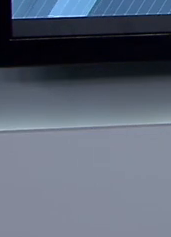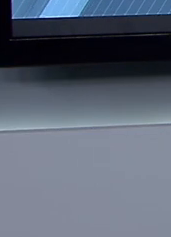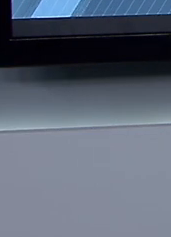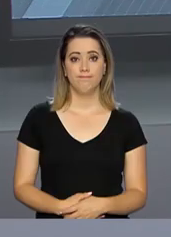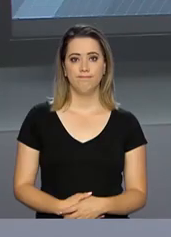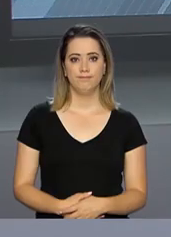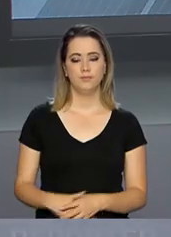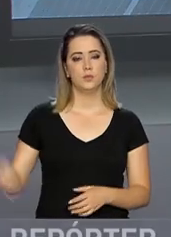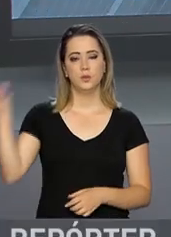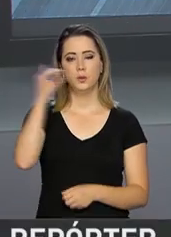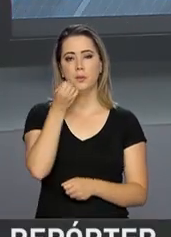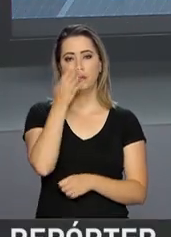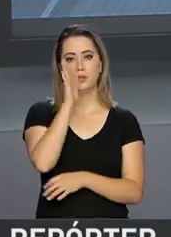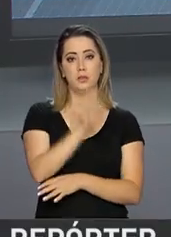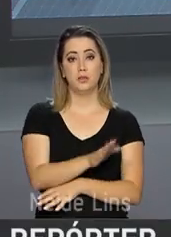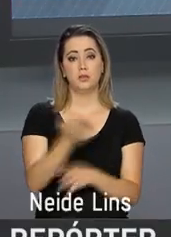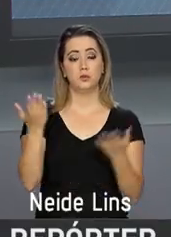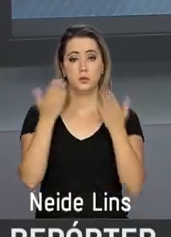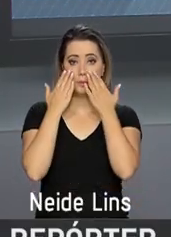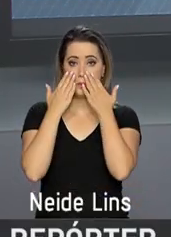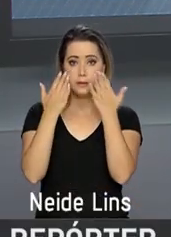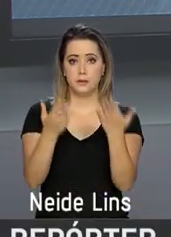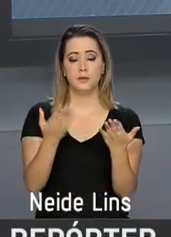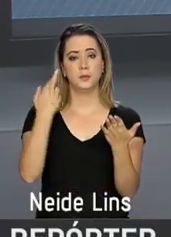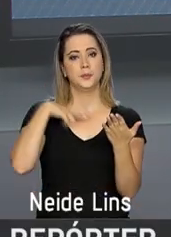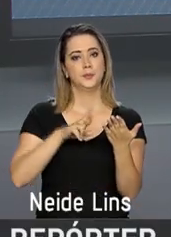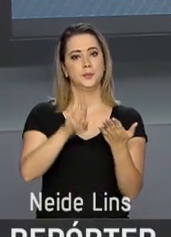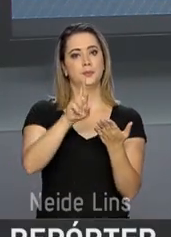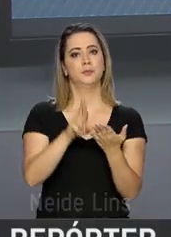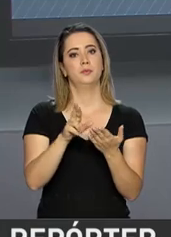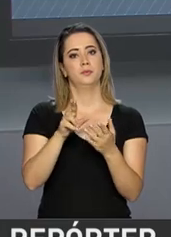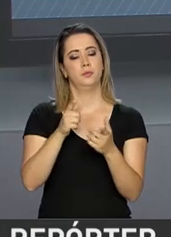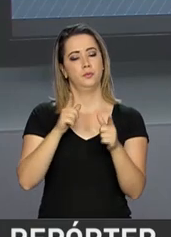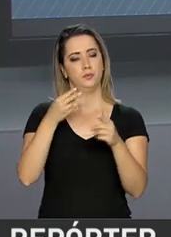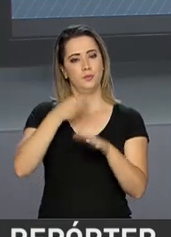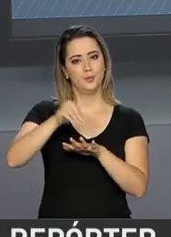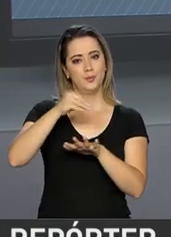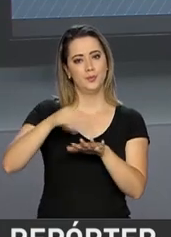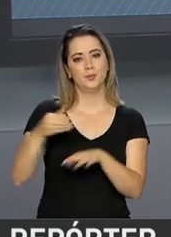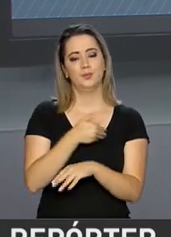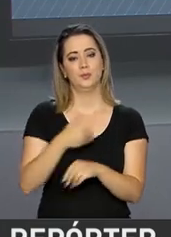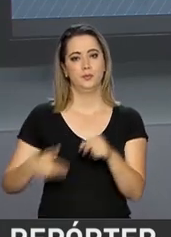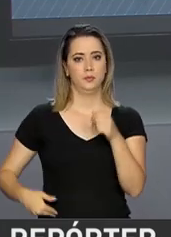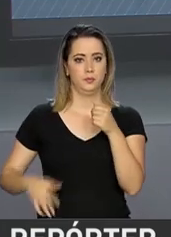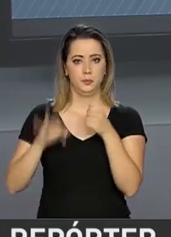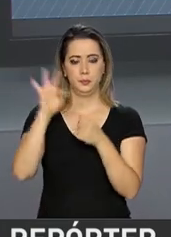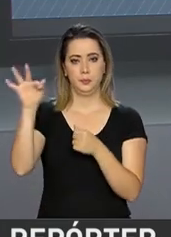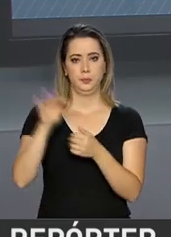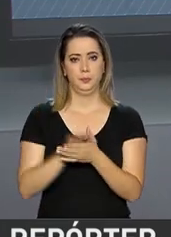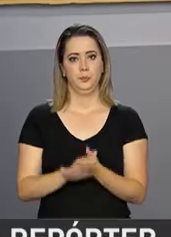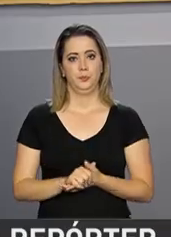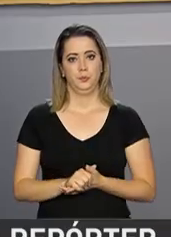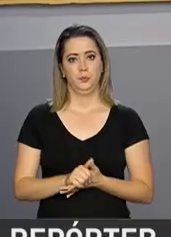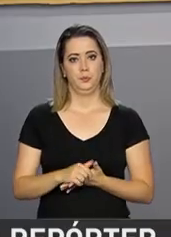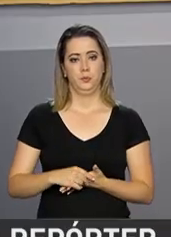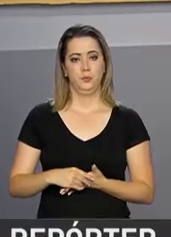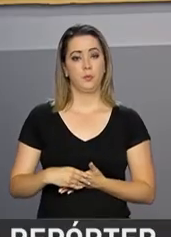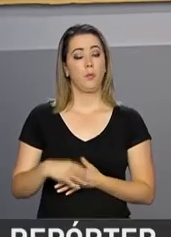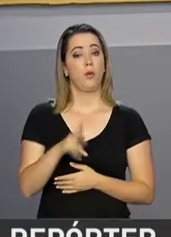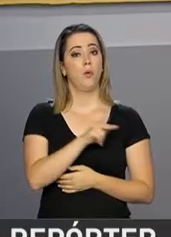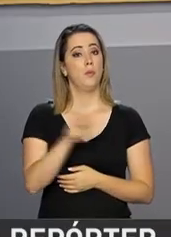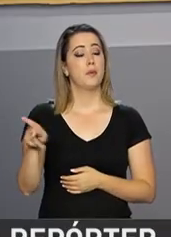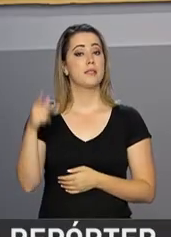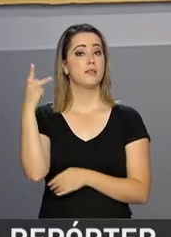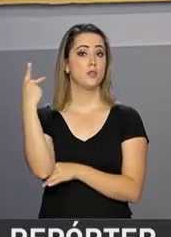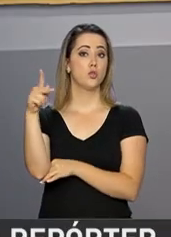olá boa tarde no ar mais uma edição do repórter nbr com as notícias do governo federal o presidente do